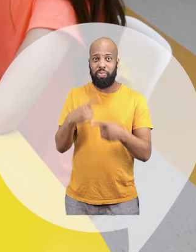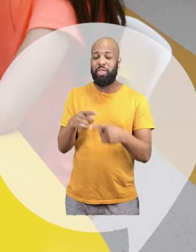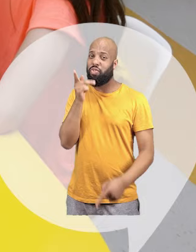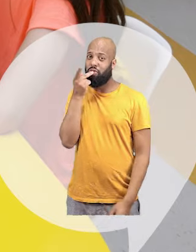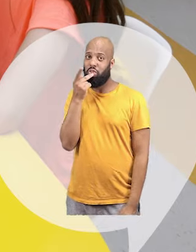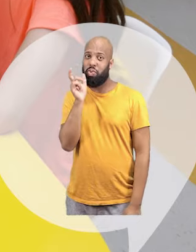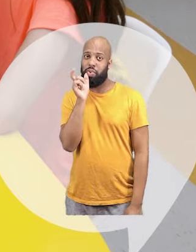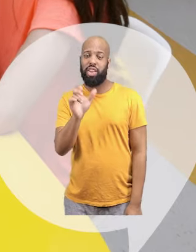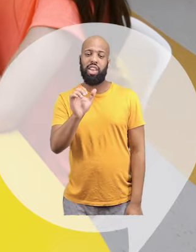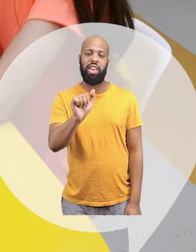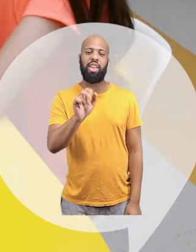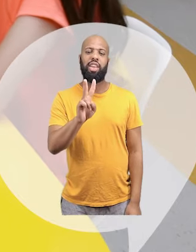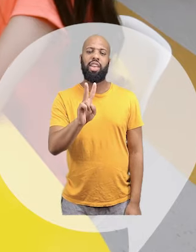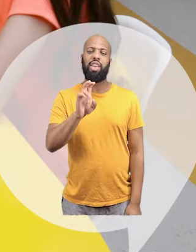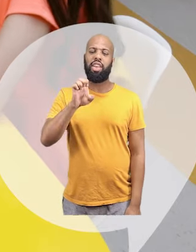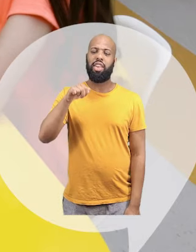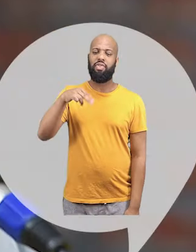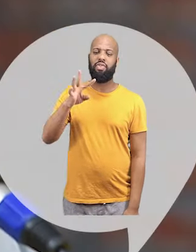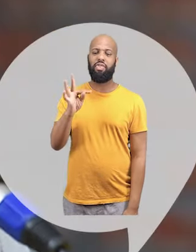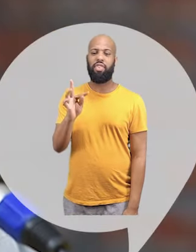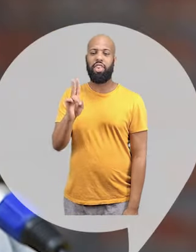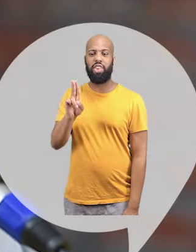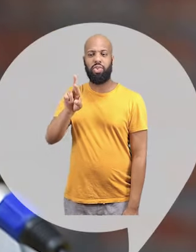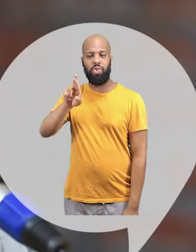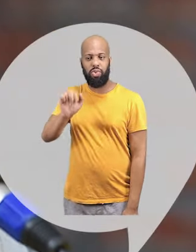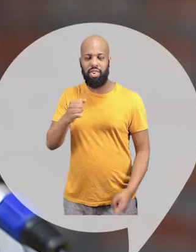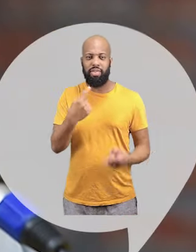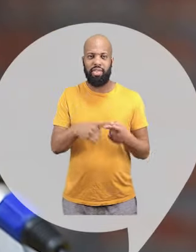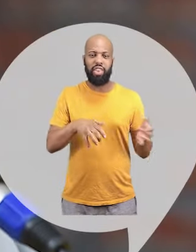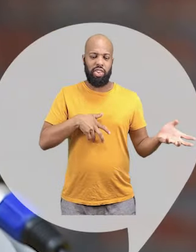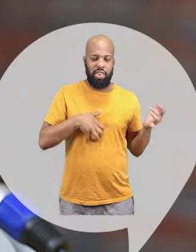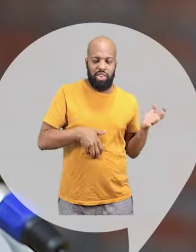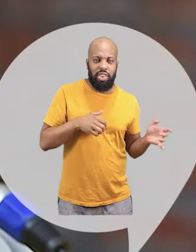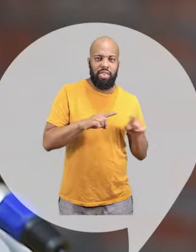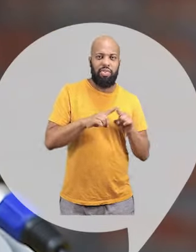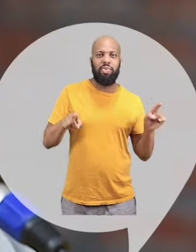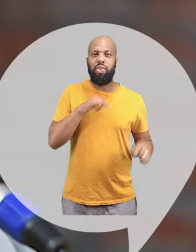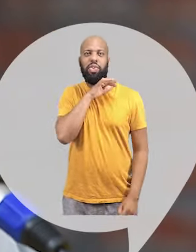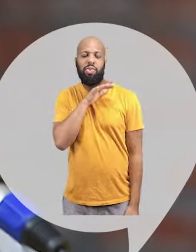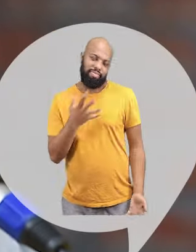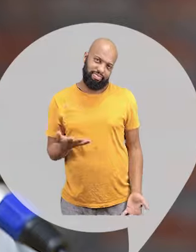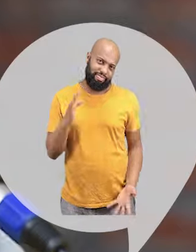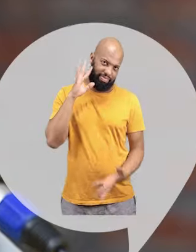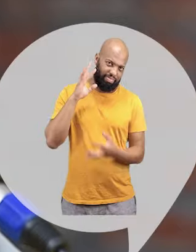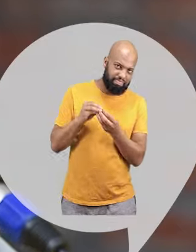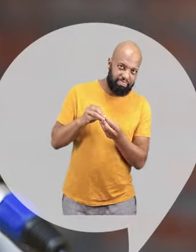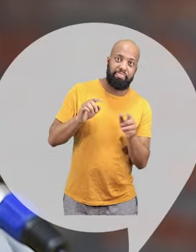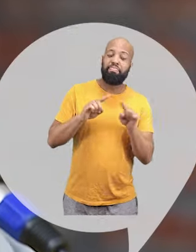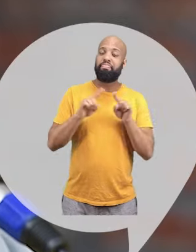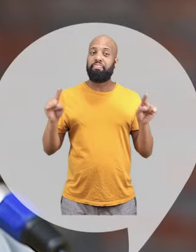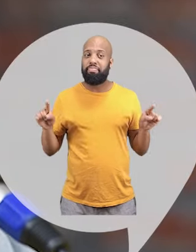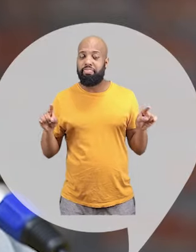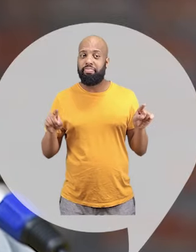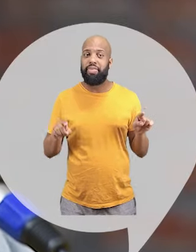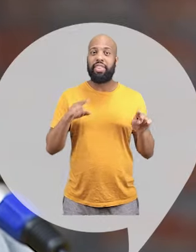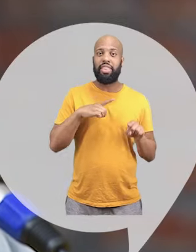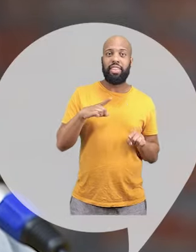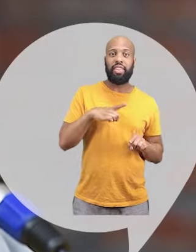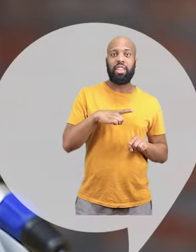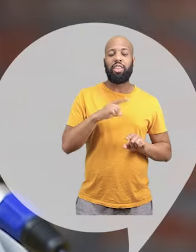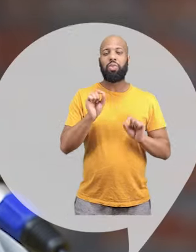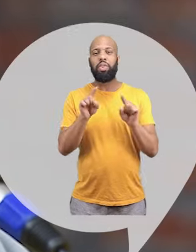tinha quando ela falou Aventura é porque realmente me lembro bastante eu cantei porque instrumental e é ruim de fazer instrumental entendo a Live mas tipo